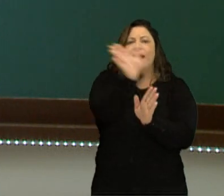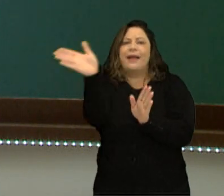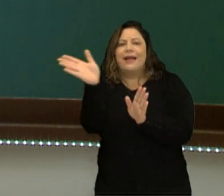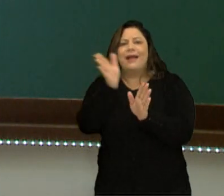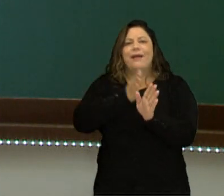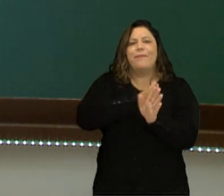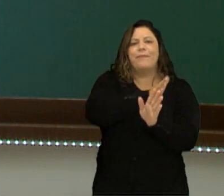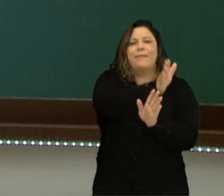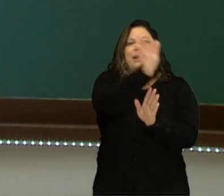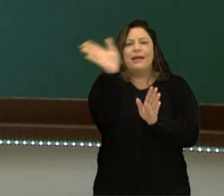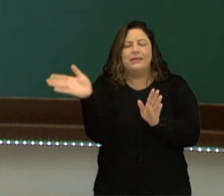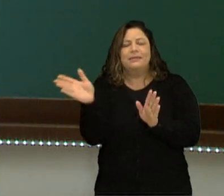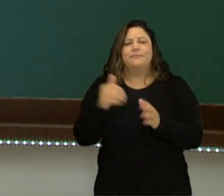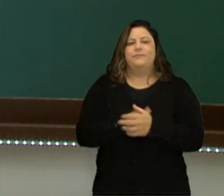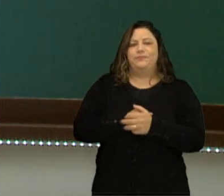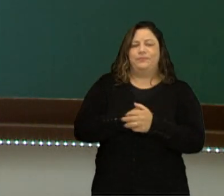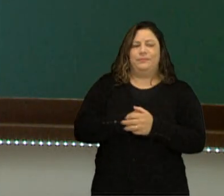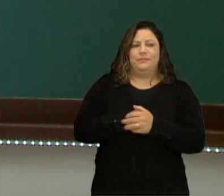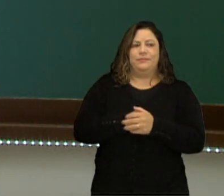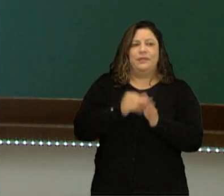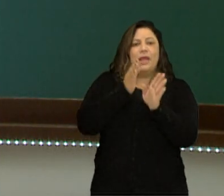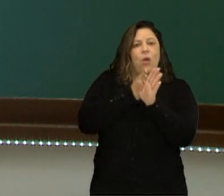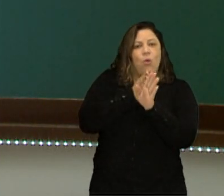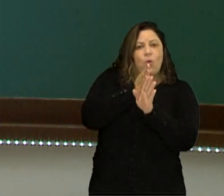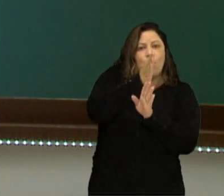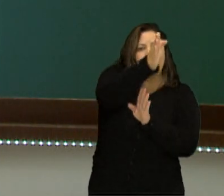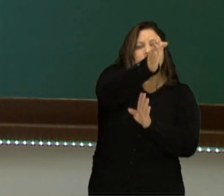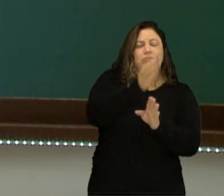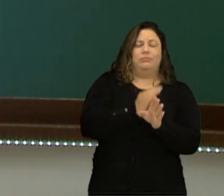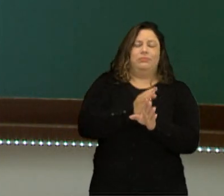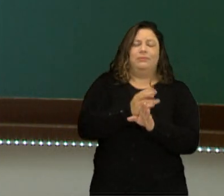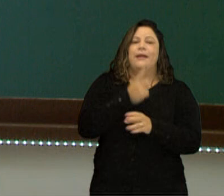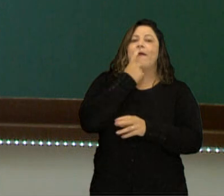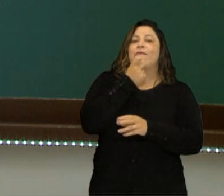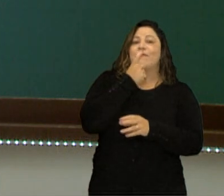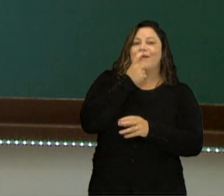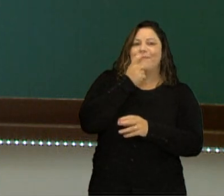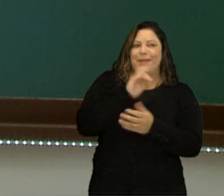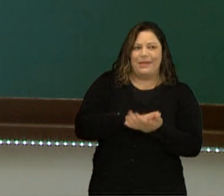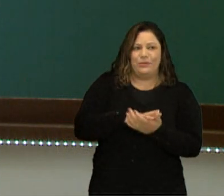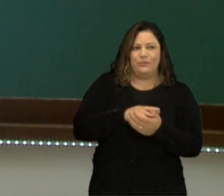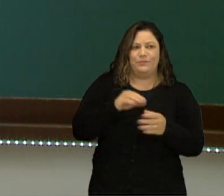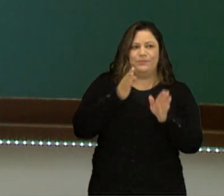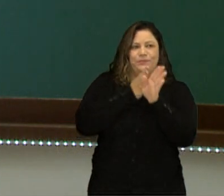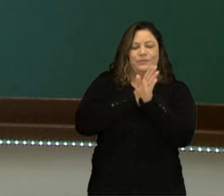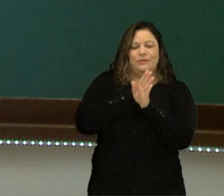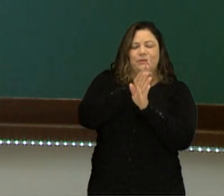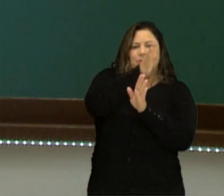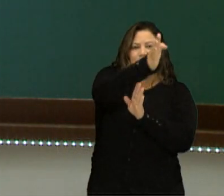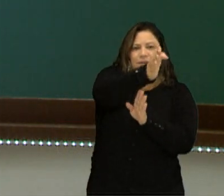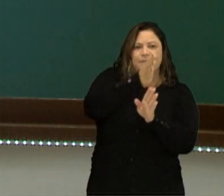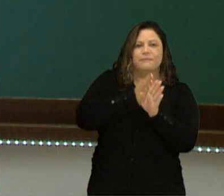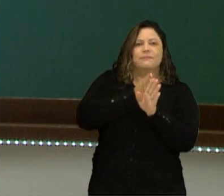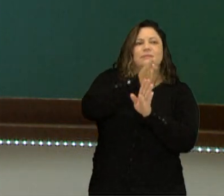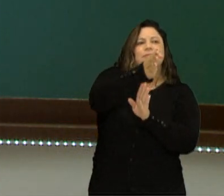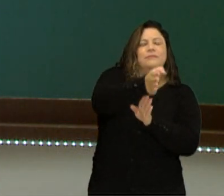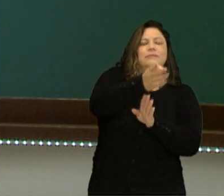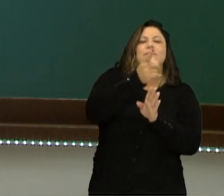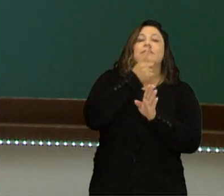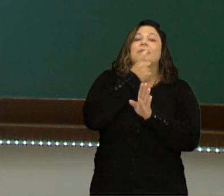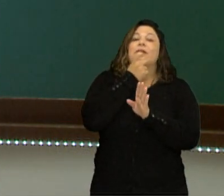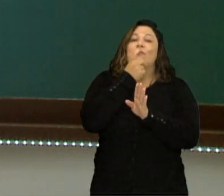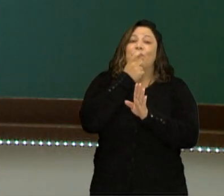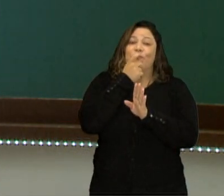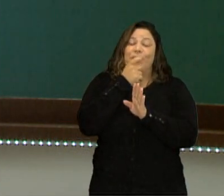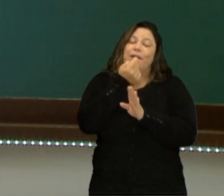Nós temos a luz que menos desvia, que é o vermelho. Então, o vermelho, pessoal, ele desvia